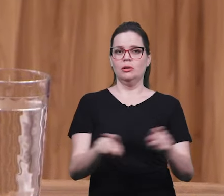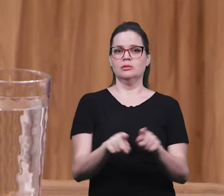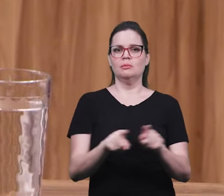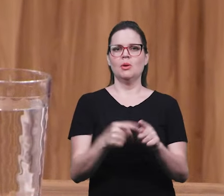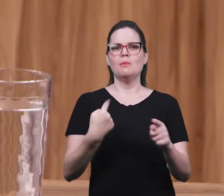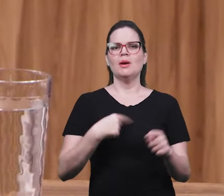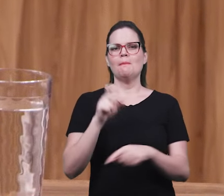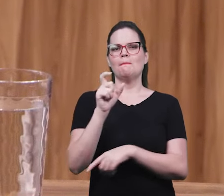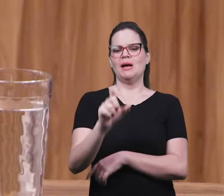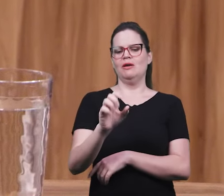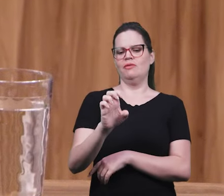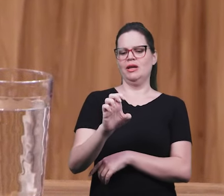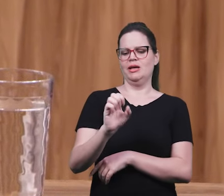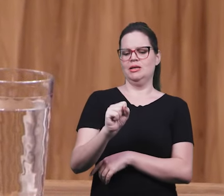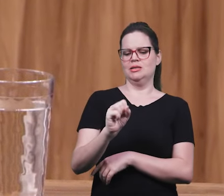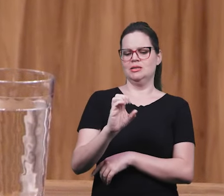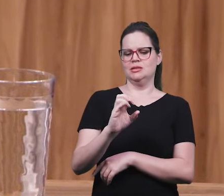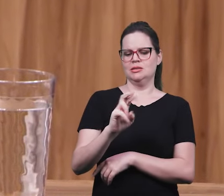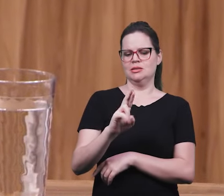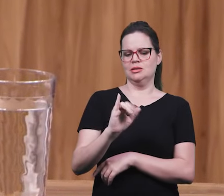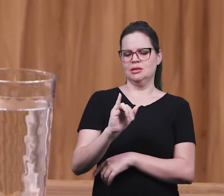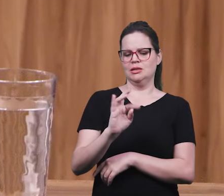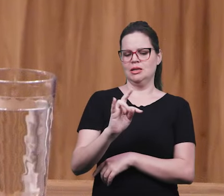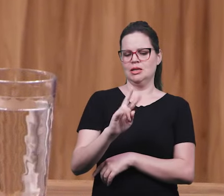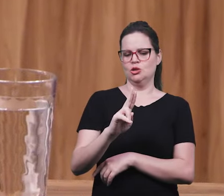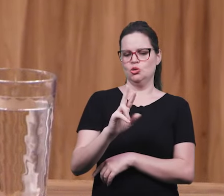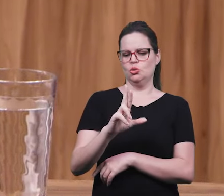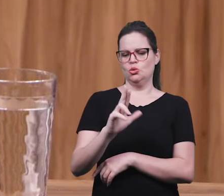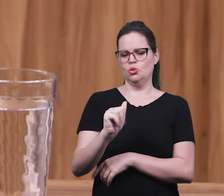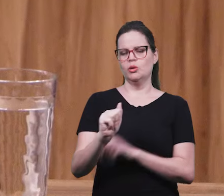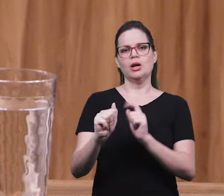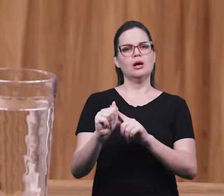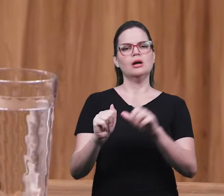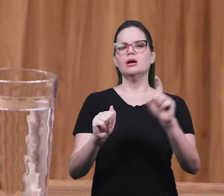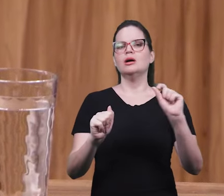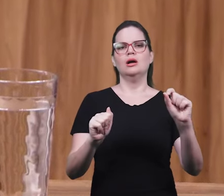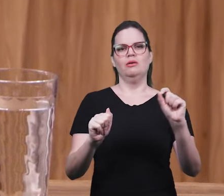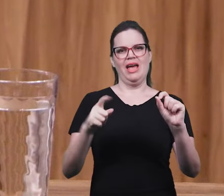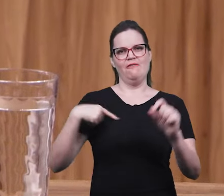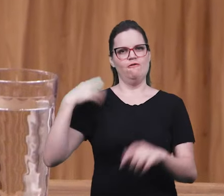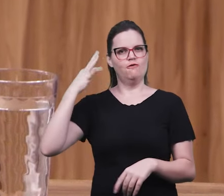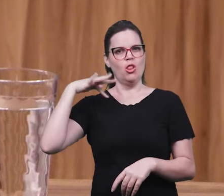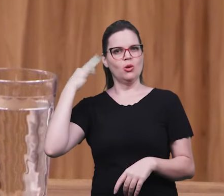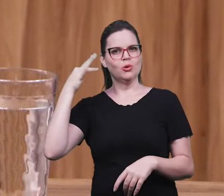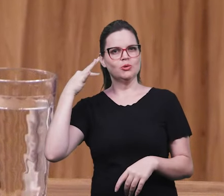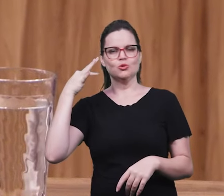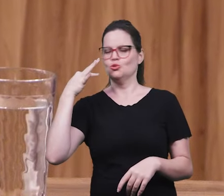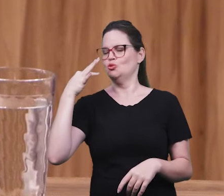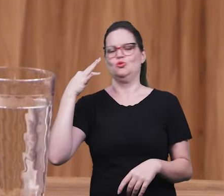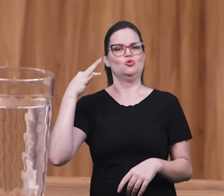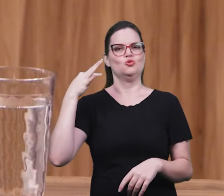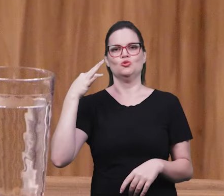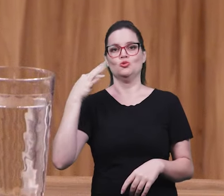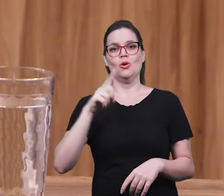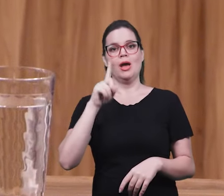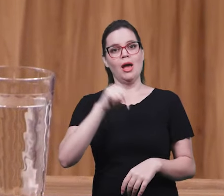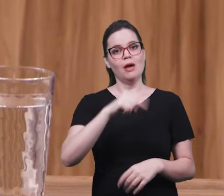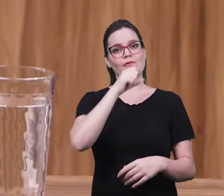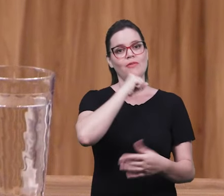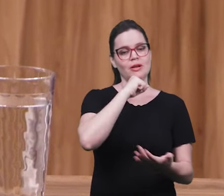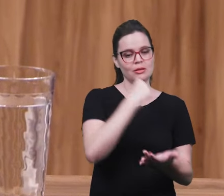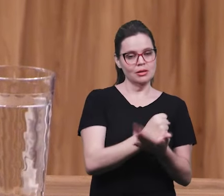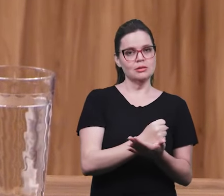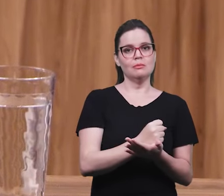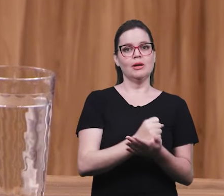aqui não eram escritos de filósofos, não. A Escritura aqui que está se referindo é a Escritura inspirada pelo Espírito Santo.